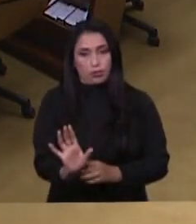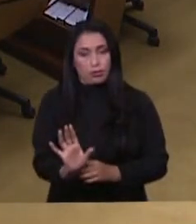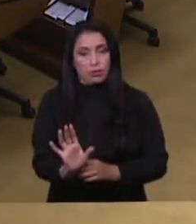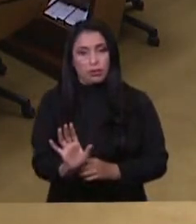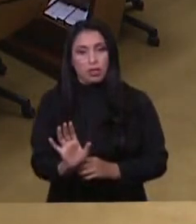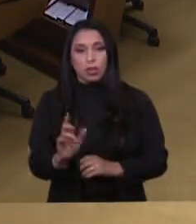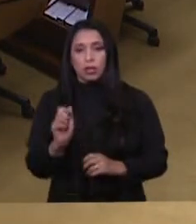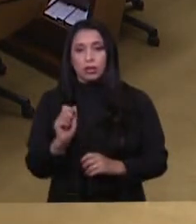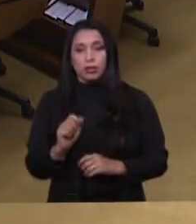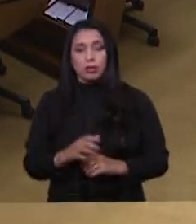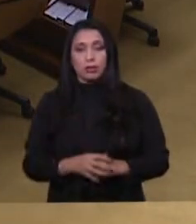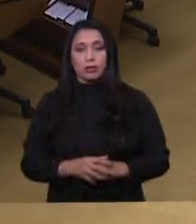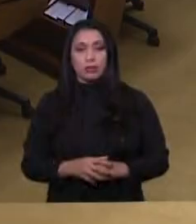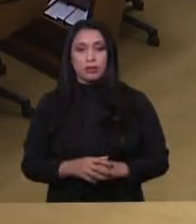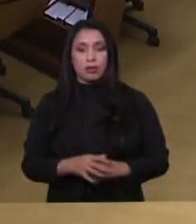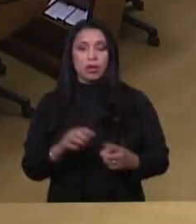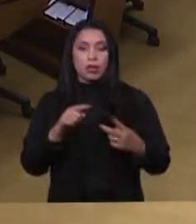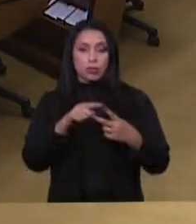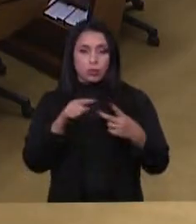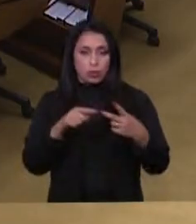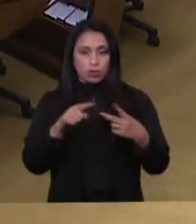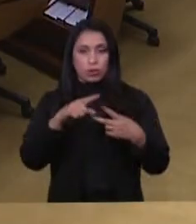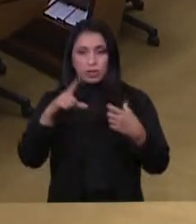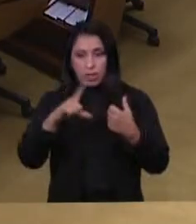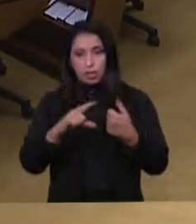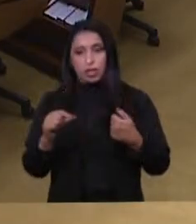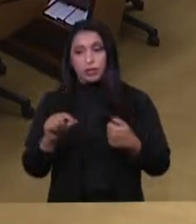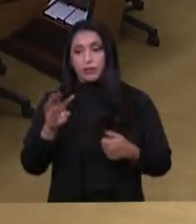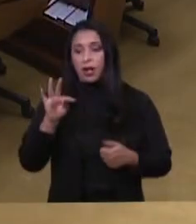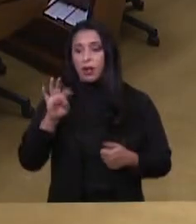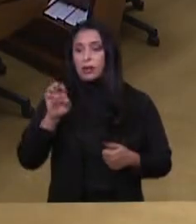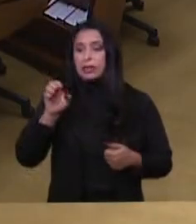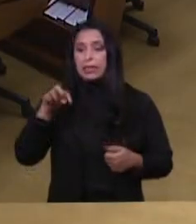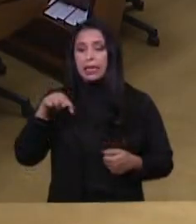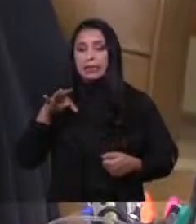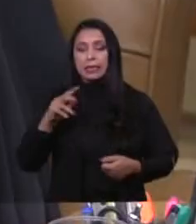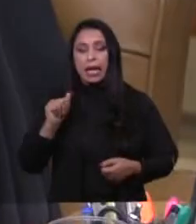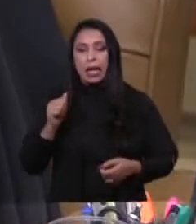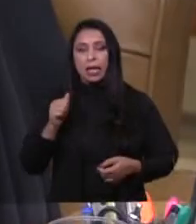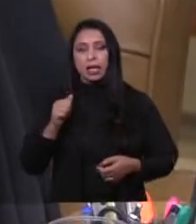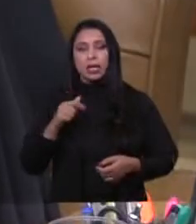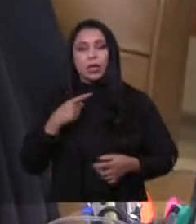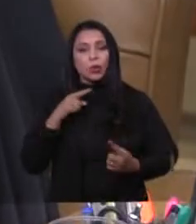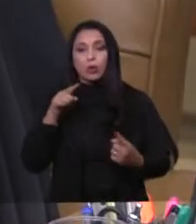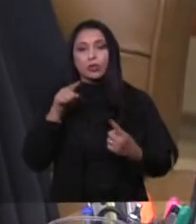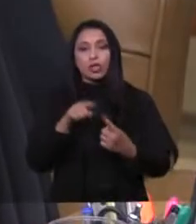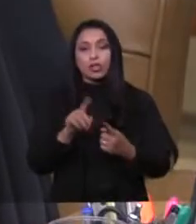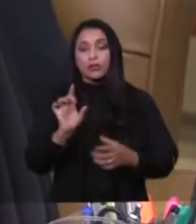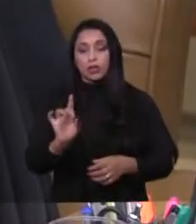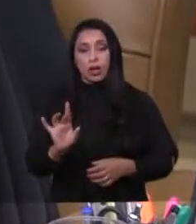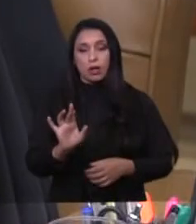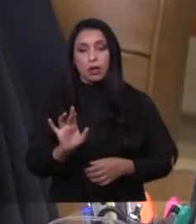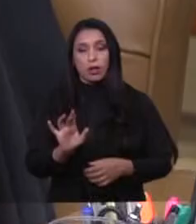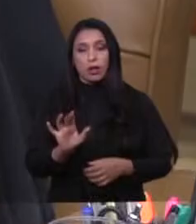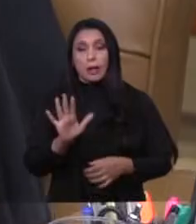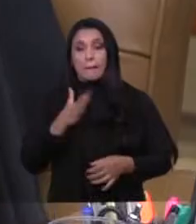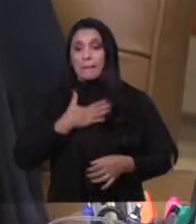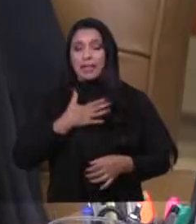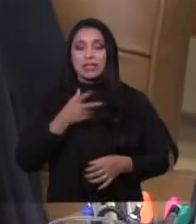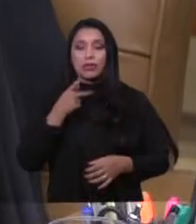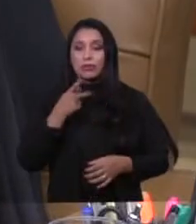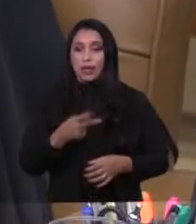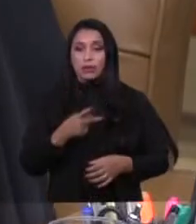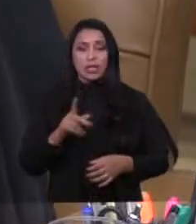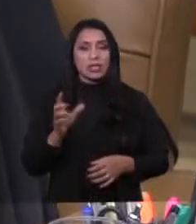Intervém o excelentíssimo senhor ambos ministro. Ambos falam em tentar. Ministro, exato. A questão, para mim, é: eles não agiram para tentar depor